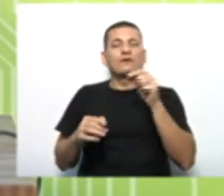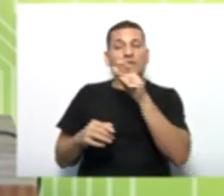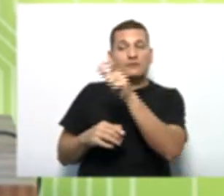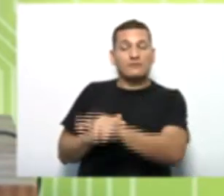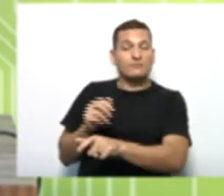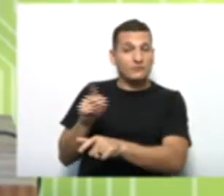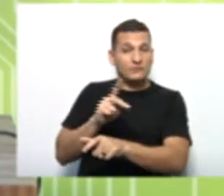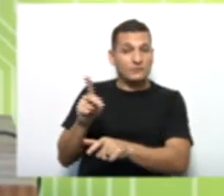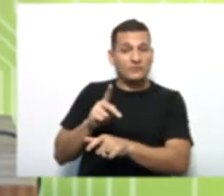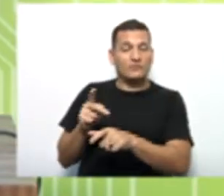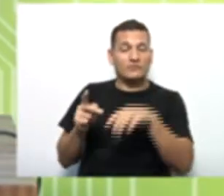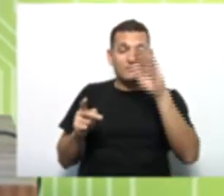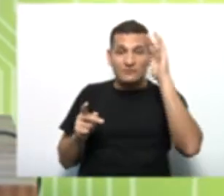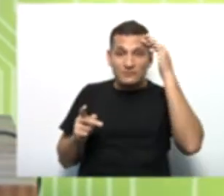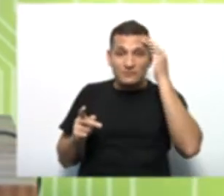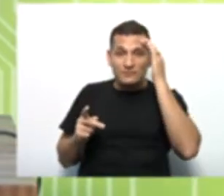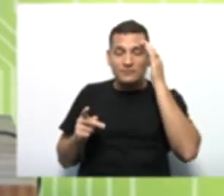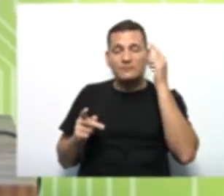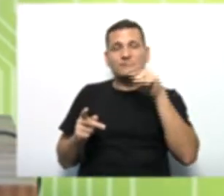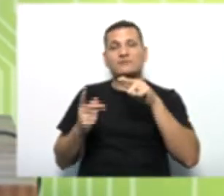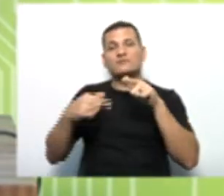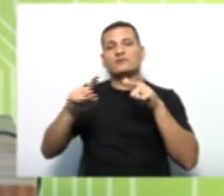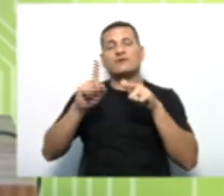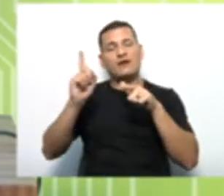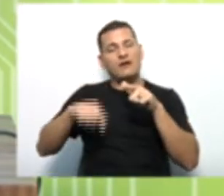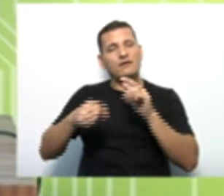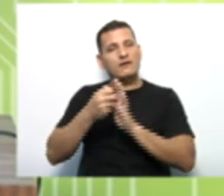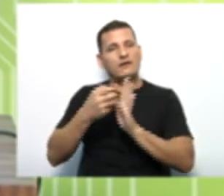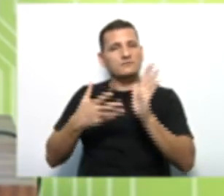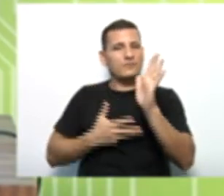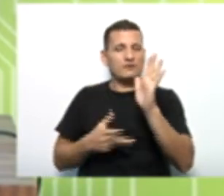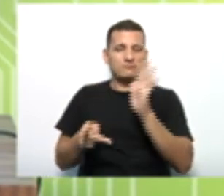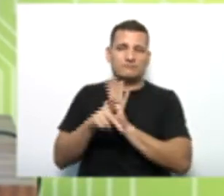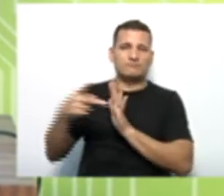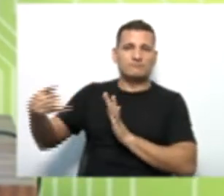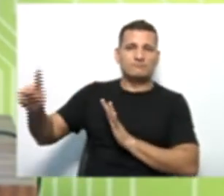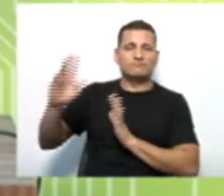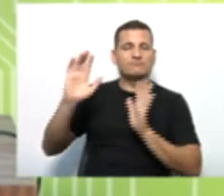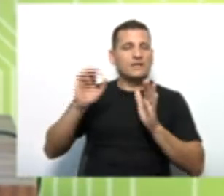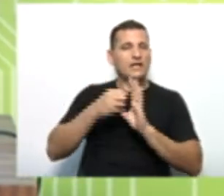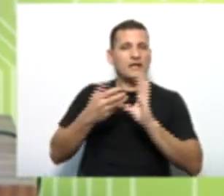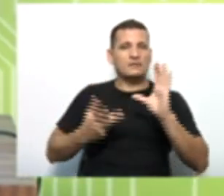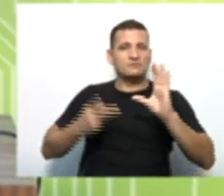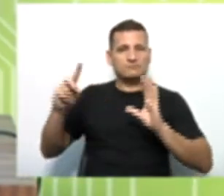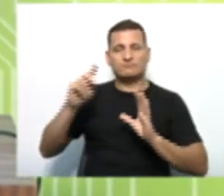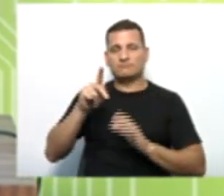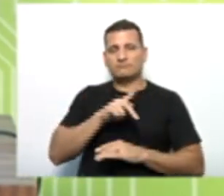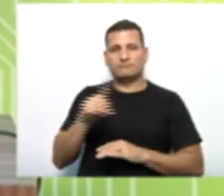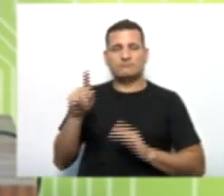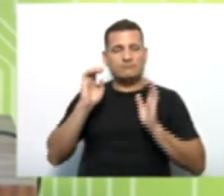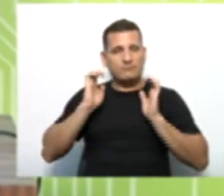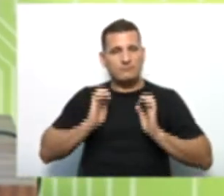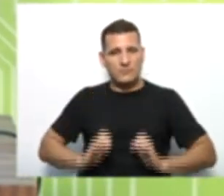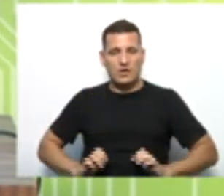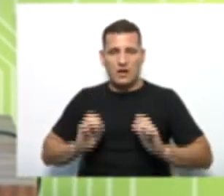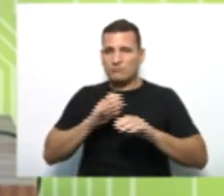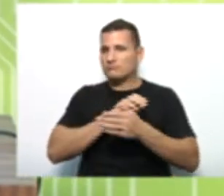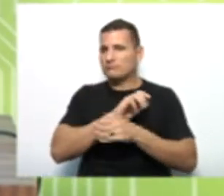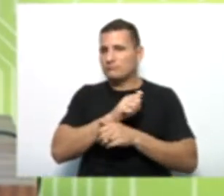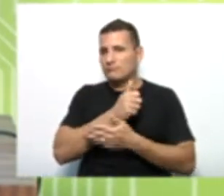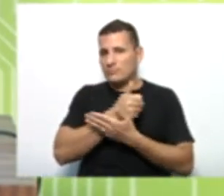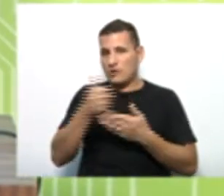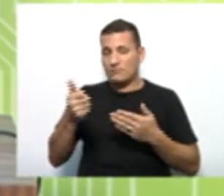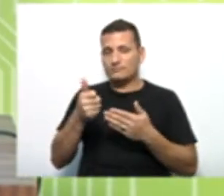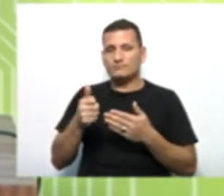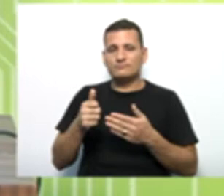Isso são os aspectos morais que se espera do profissional professor. Até quando um professor